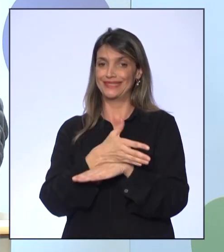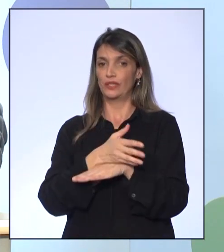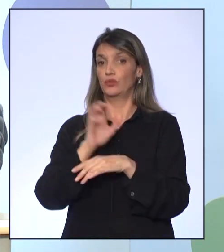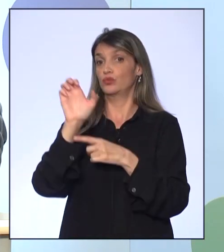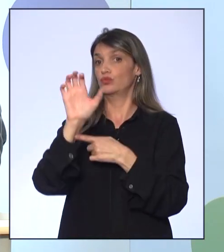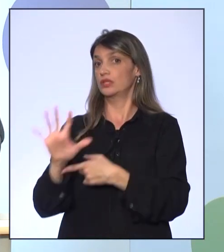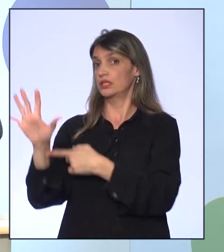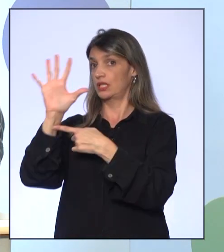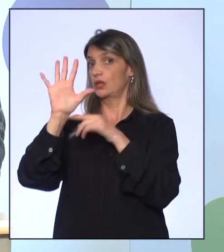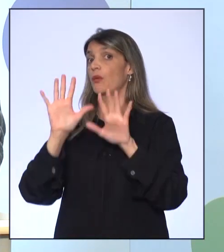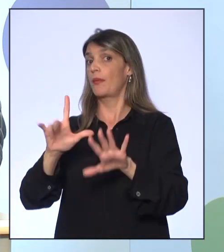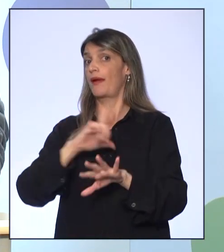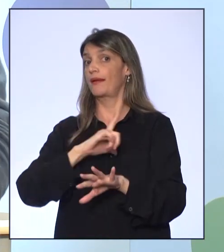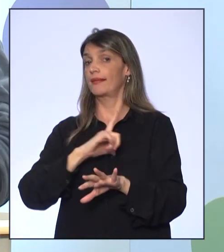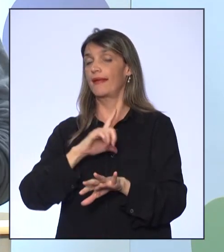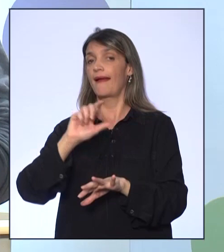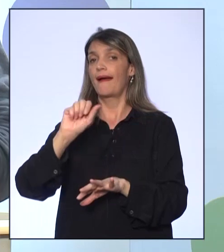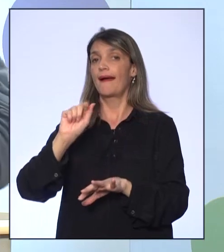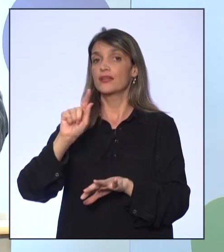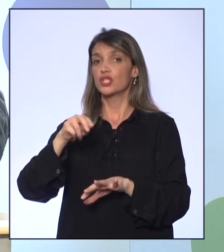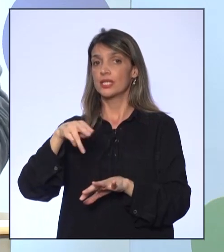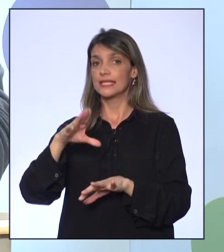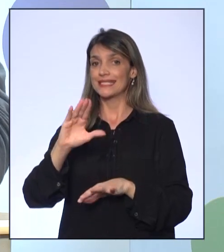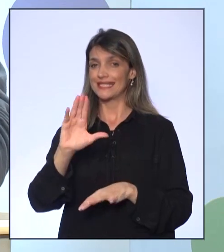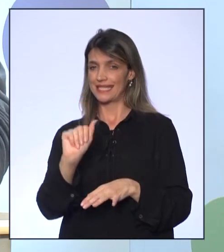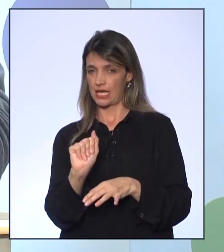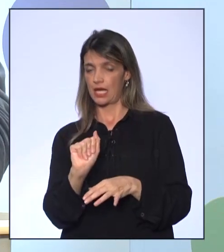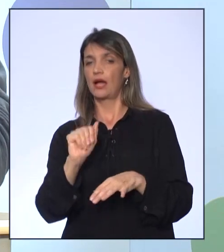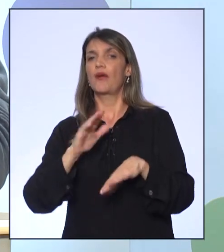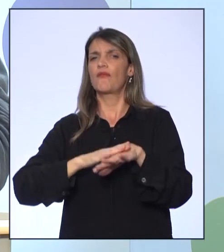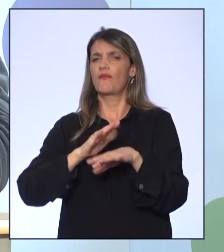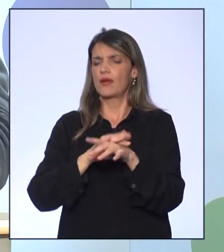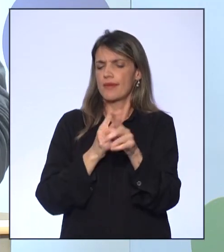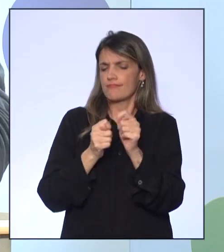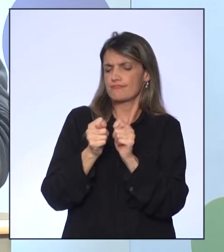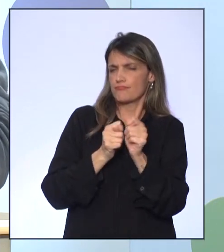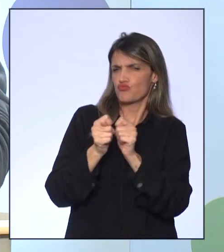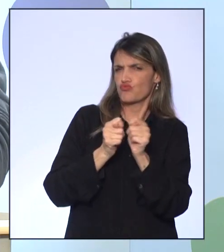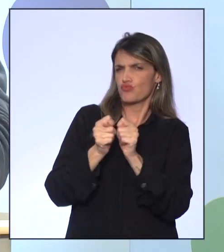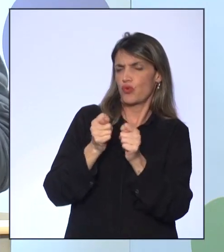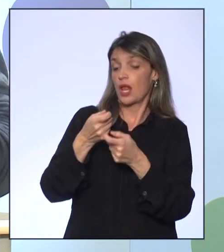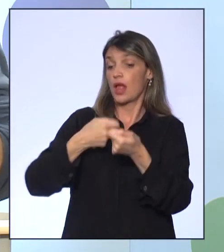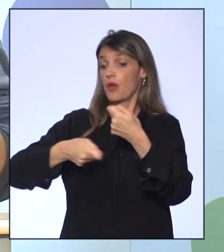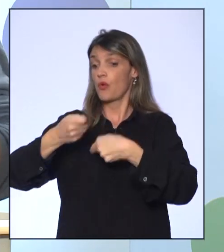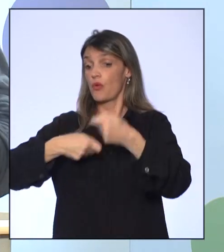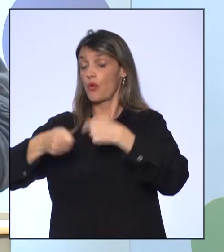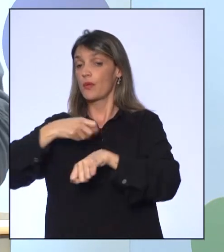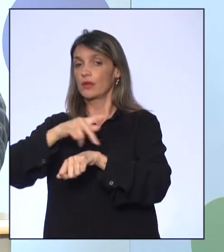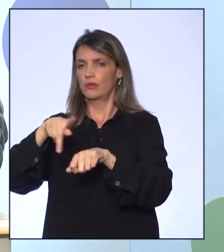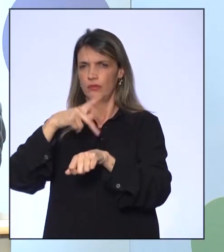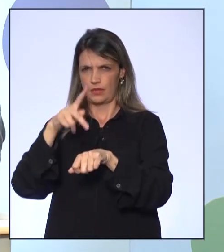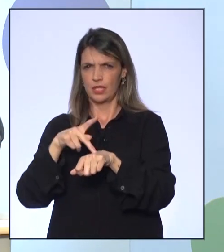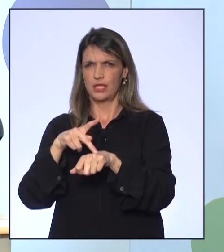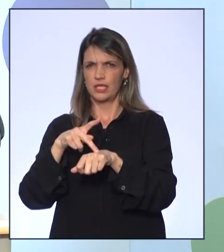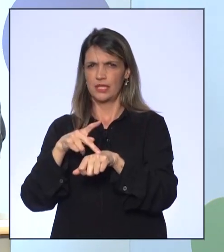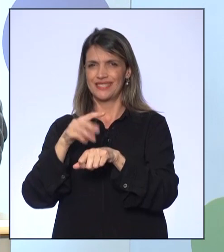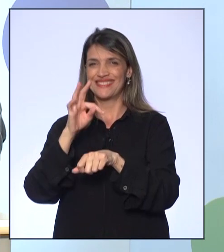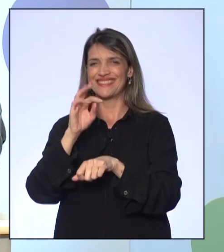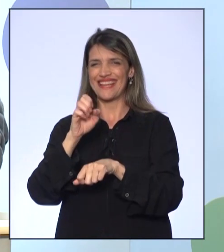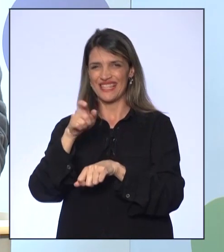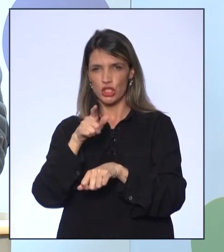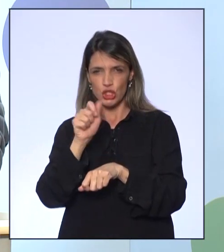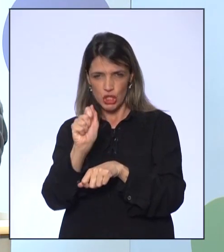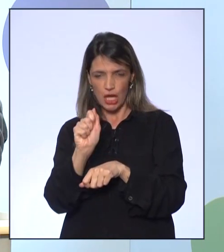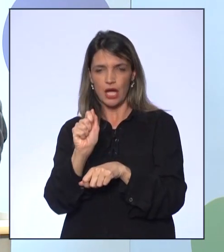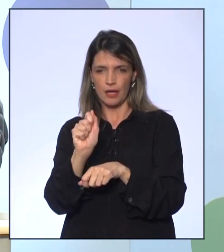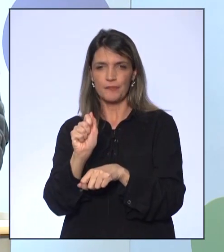das agências. Essas agências elas acabam aí fazendo uma regulação econômica no país, principalmente na questão de taxações. Então é o que